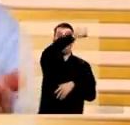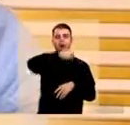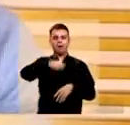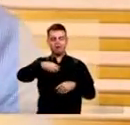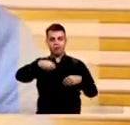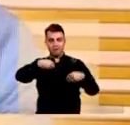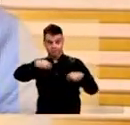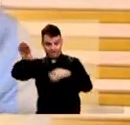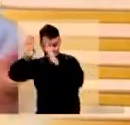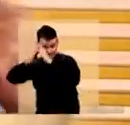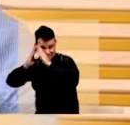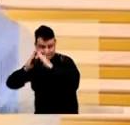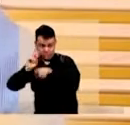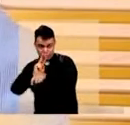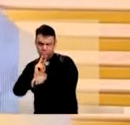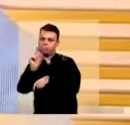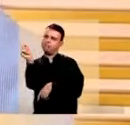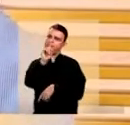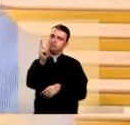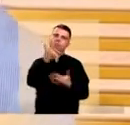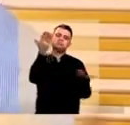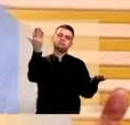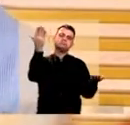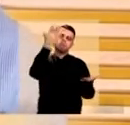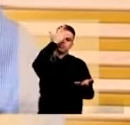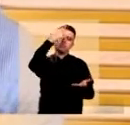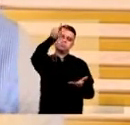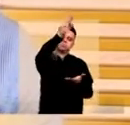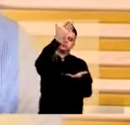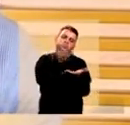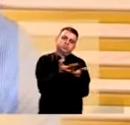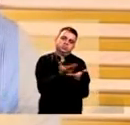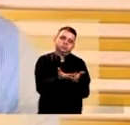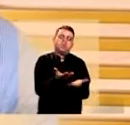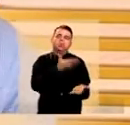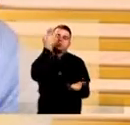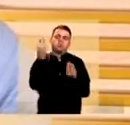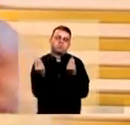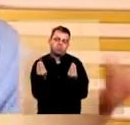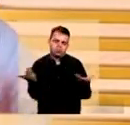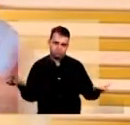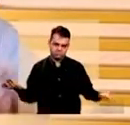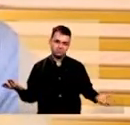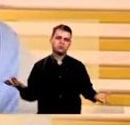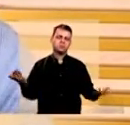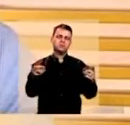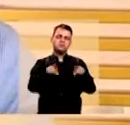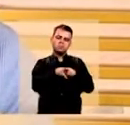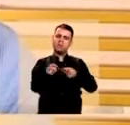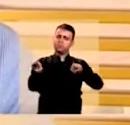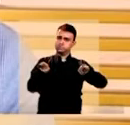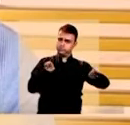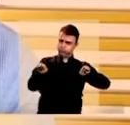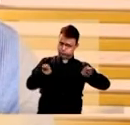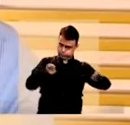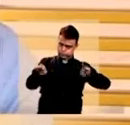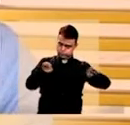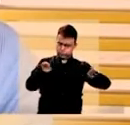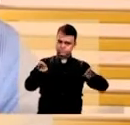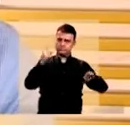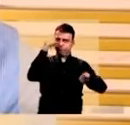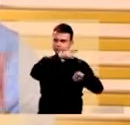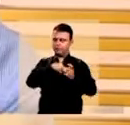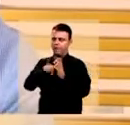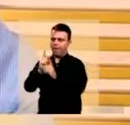o livro, porque aí faz falta para os estudantes, né? E também o controle dessa distribuição seria